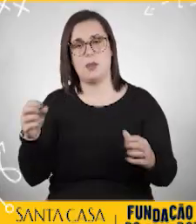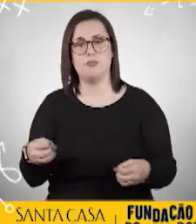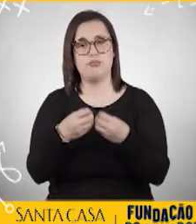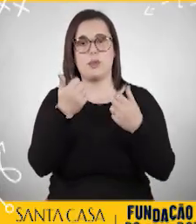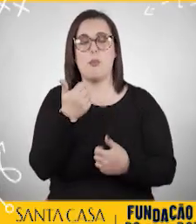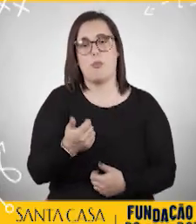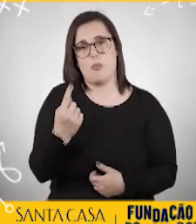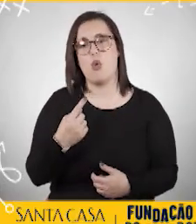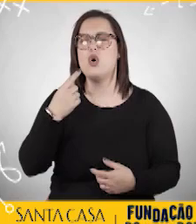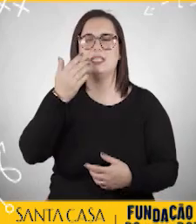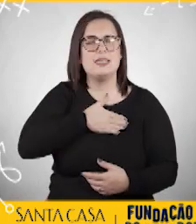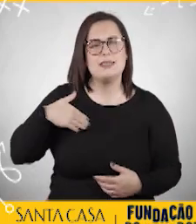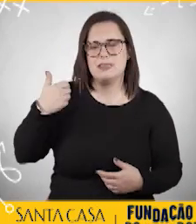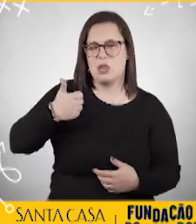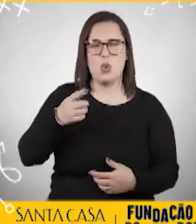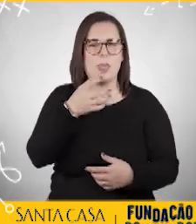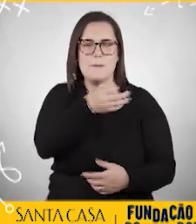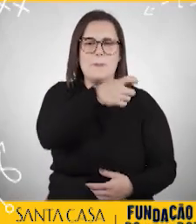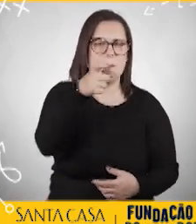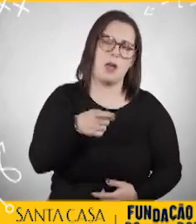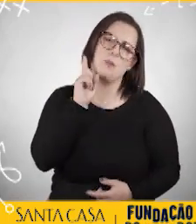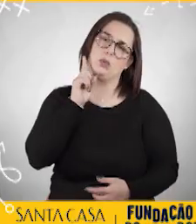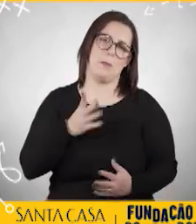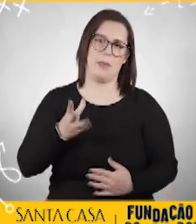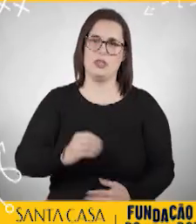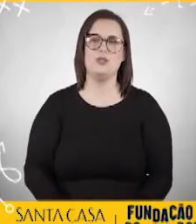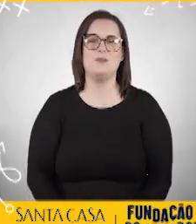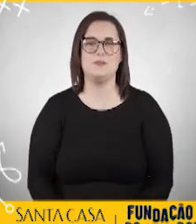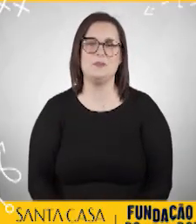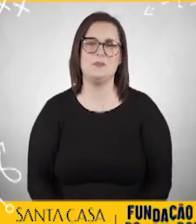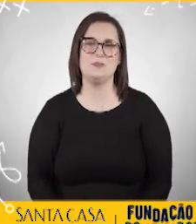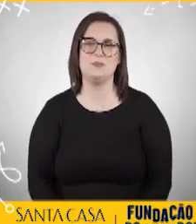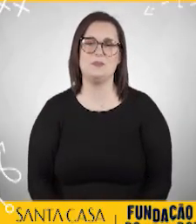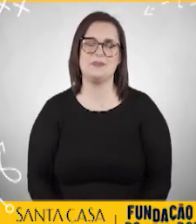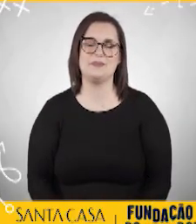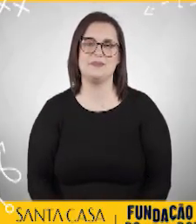com muita prosperidade, com muita saúde e com muita paz.